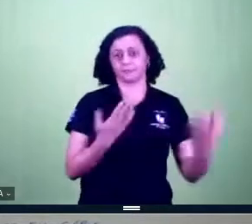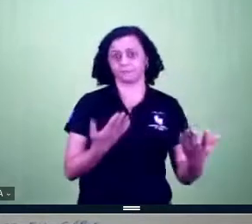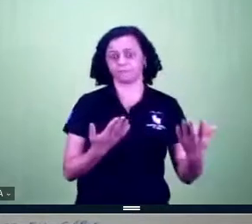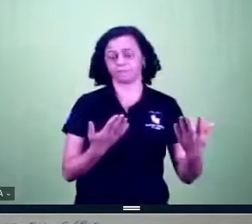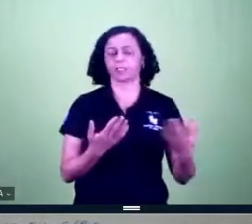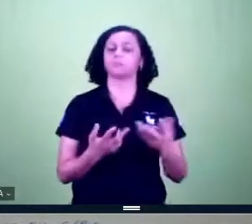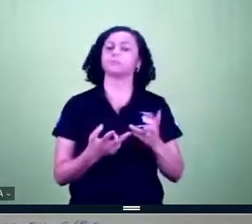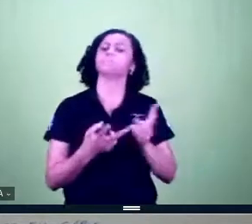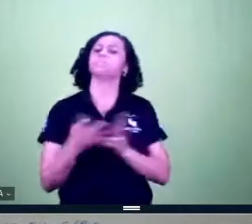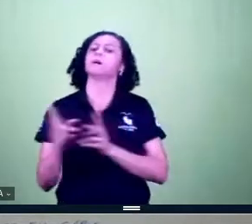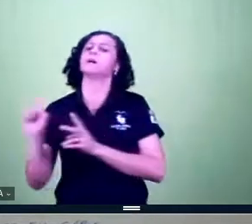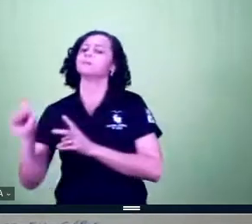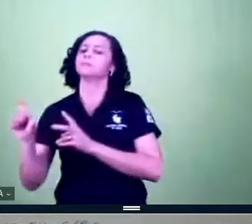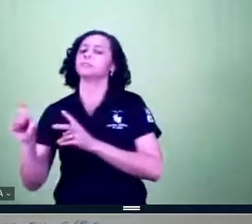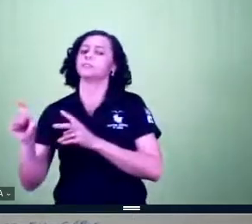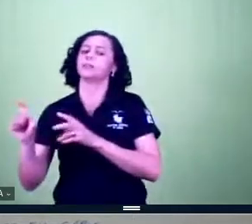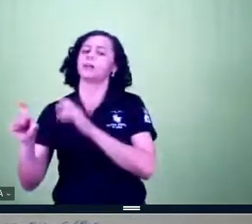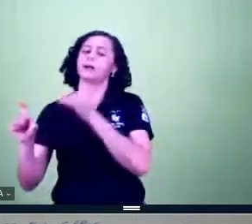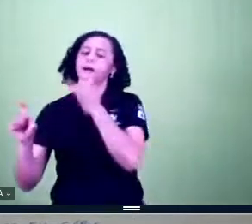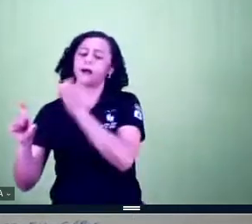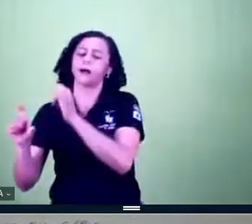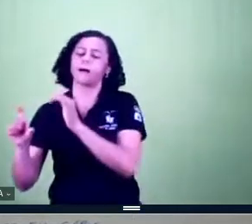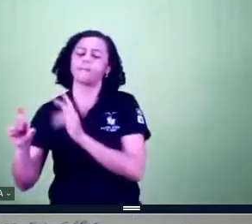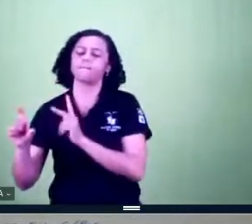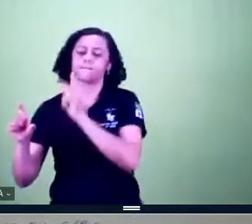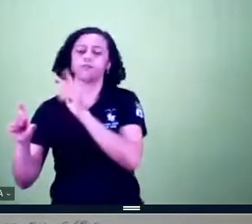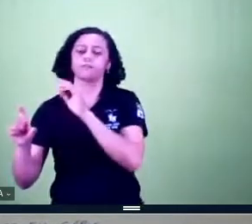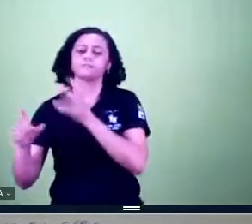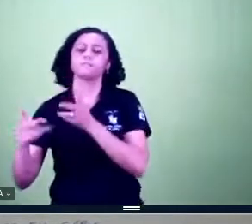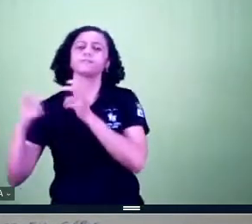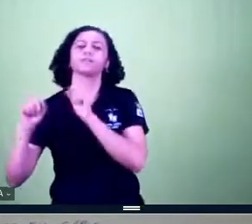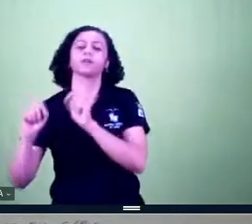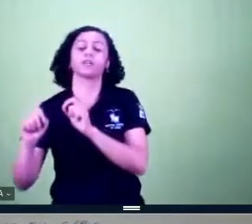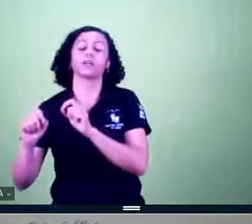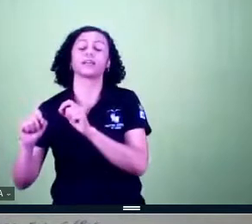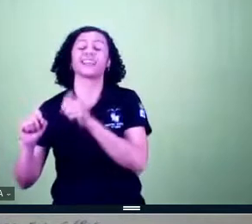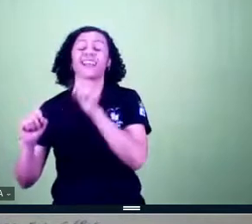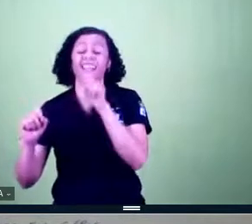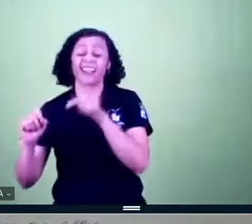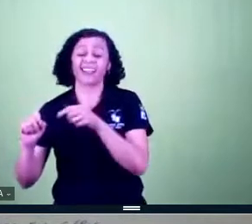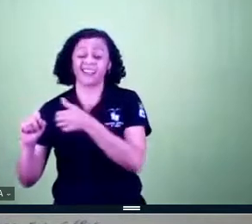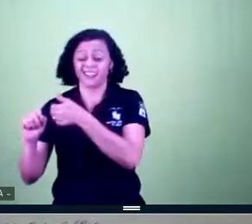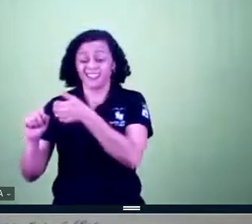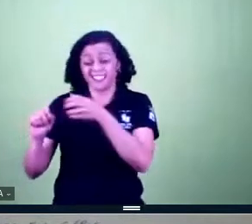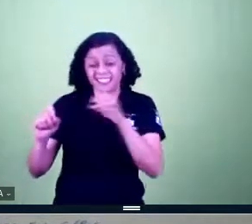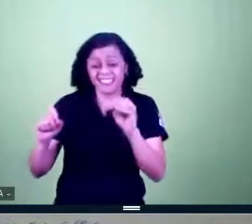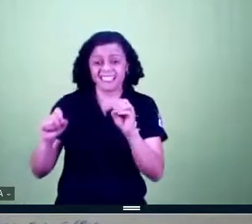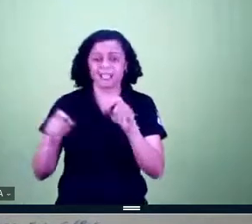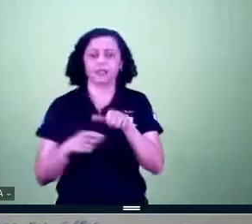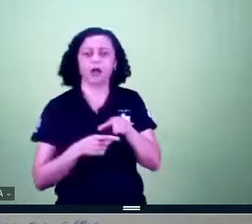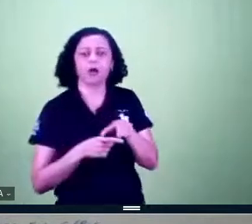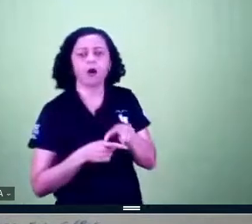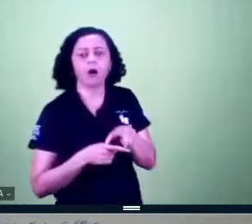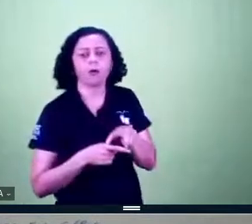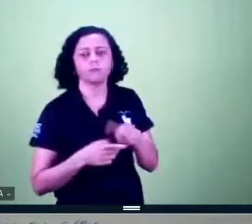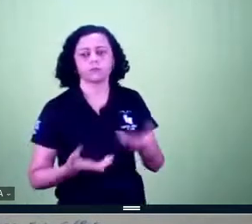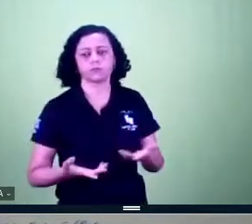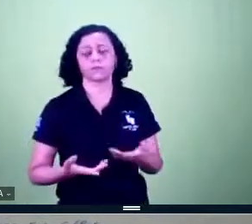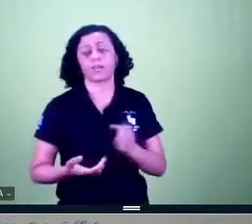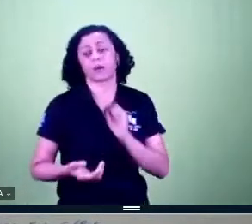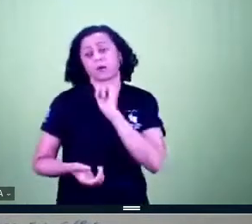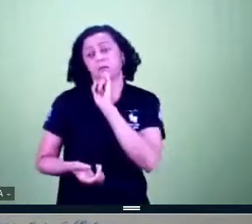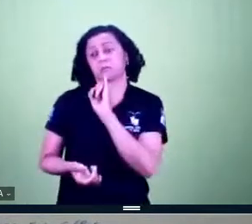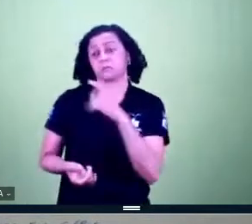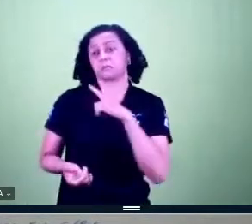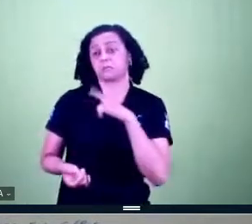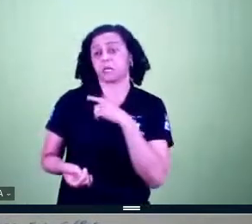pelo caminho, né? 100 ohms, né? 100 ohms pelo caminho. Ela vai perceber que tem 100 ohms. Agora, se é 10